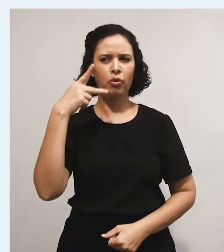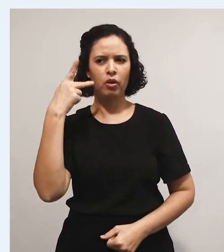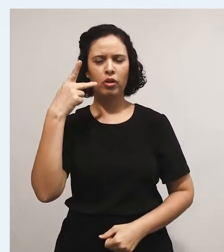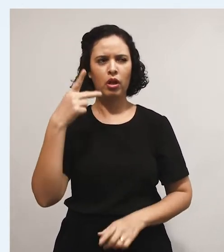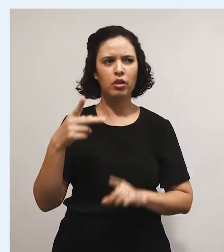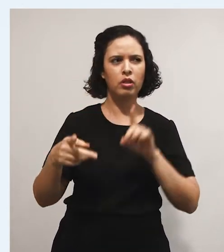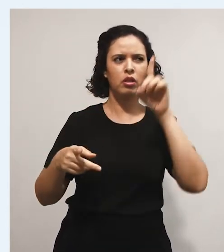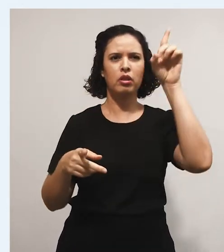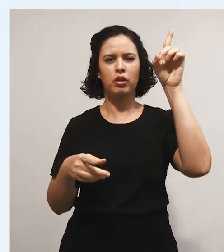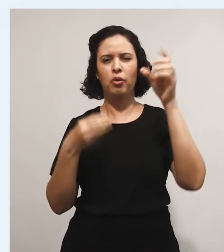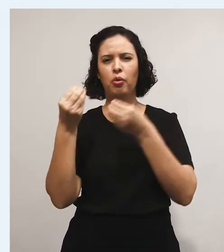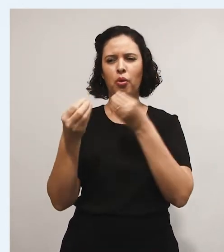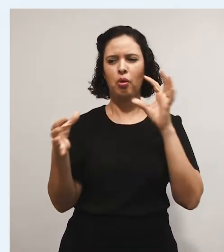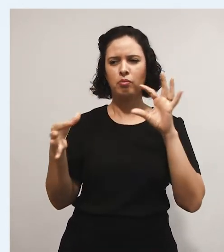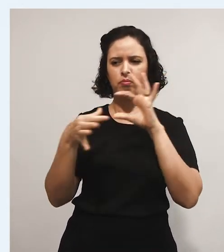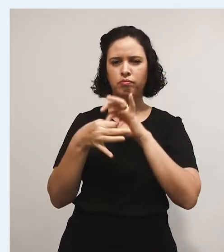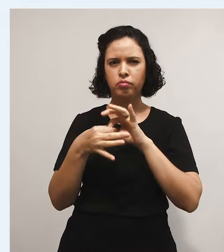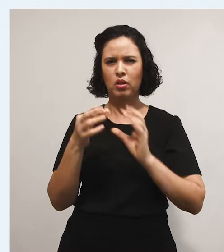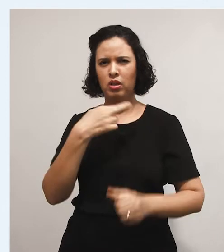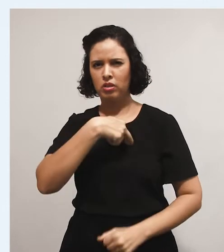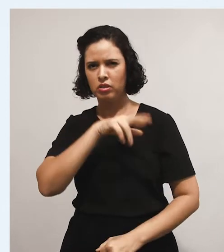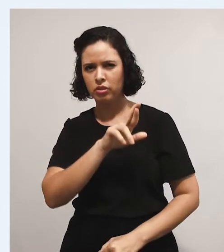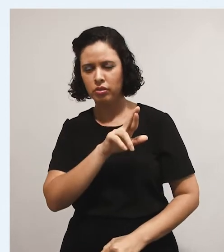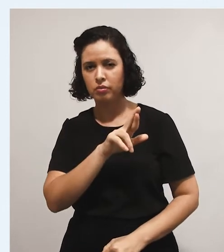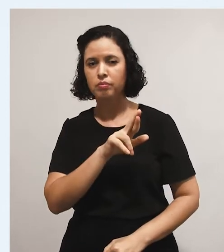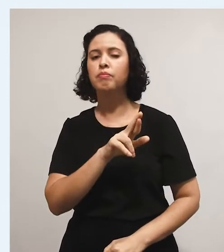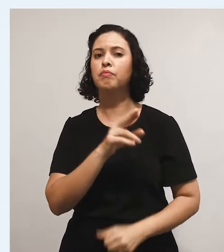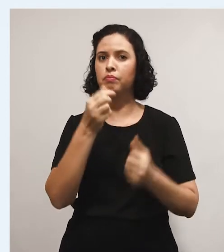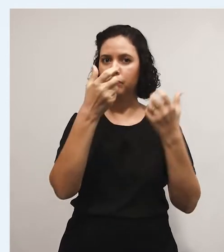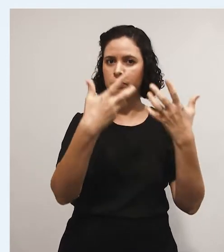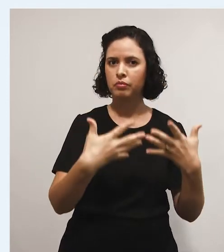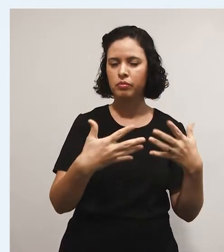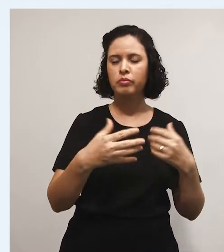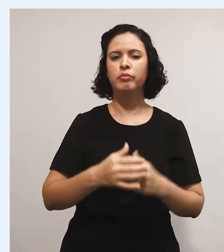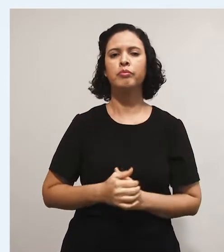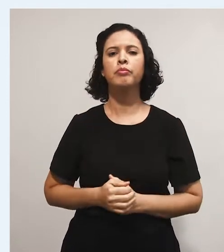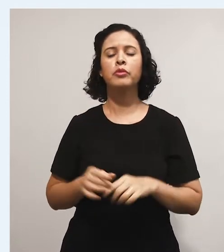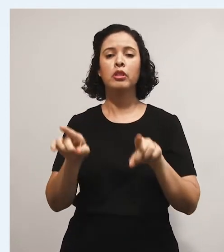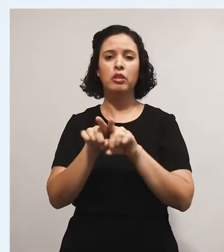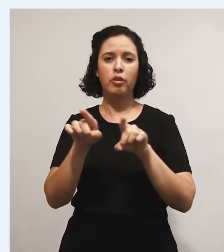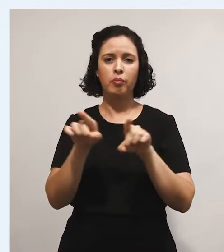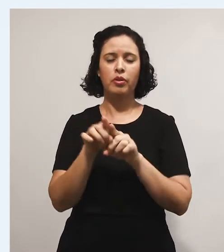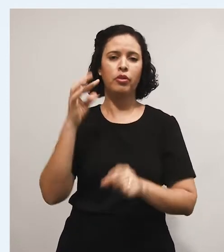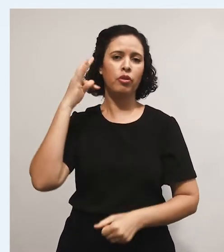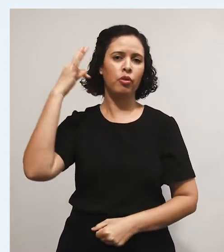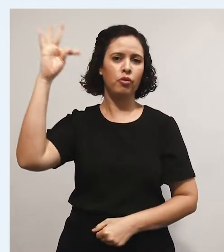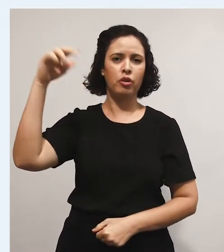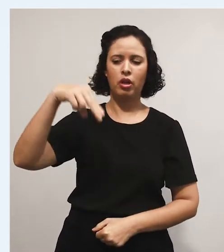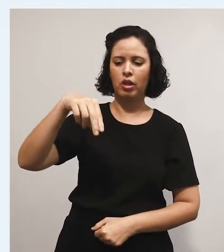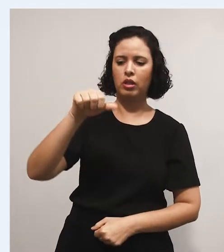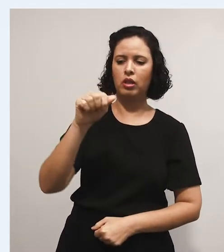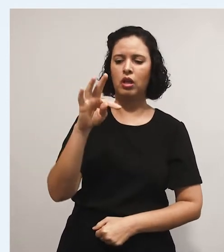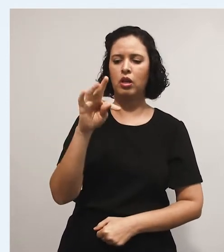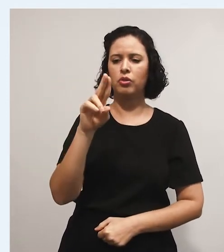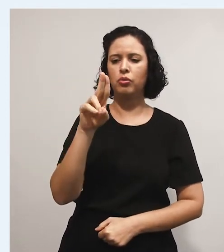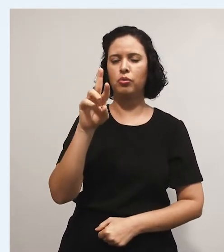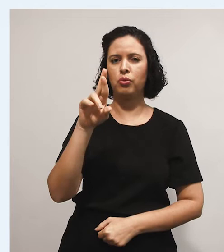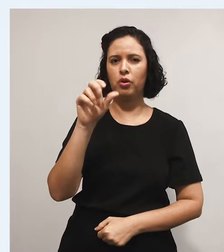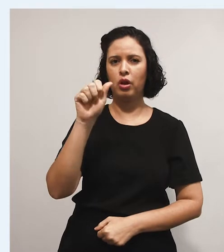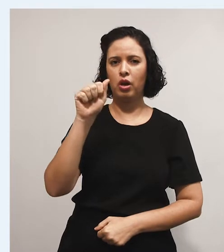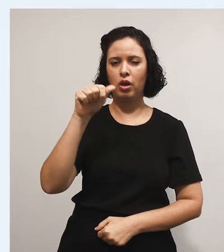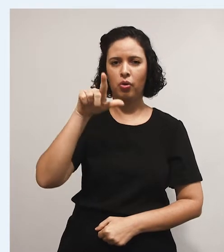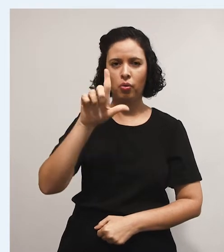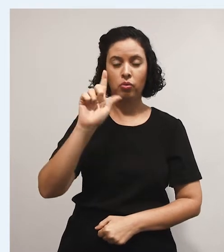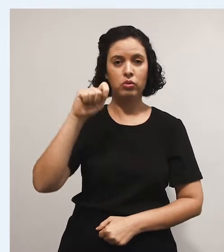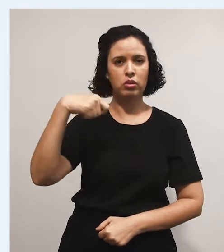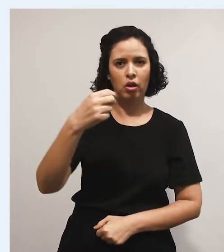dimensão religiosa, por exemplo? A teoria natural do poder, ou a